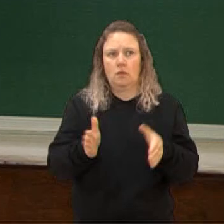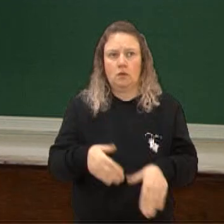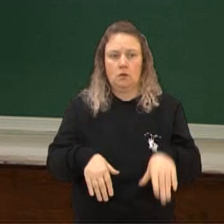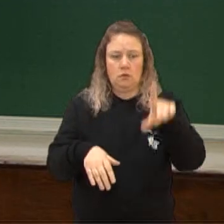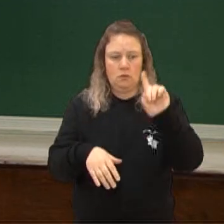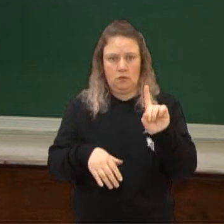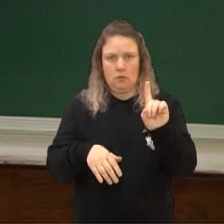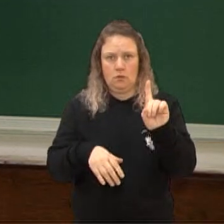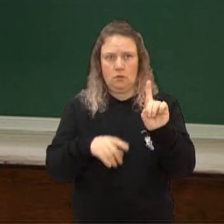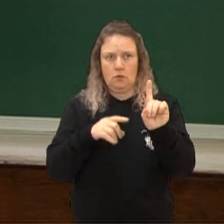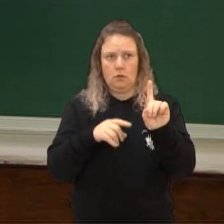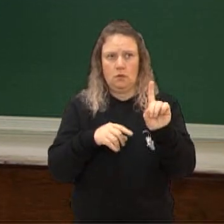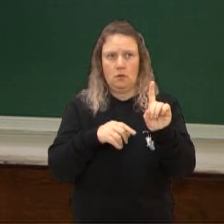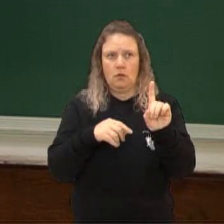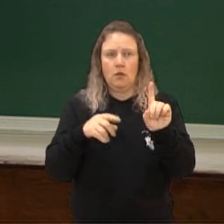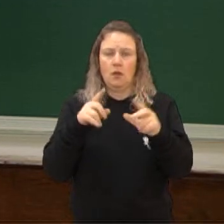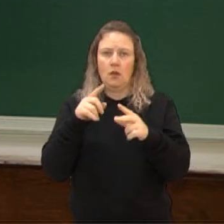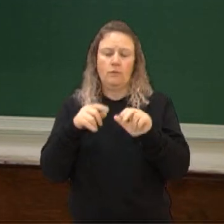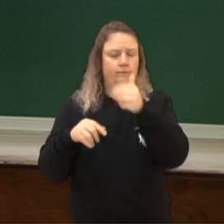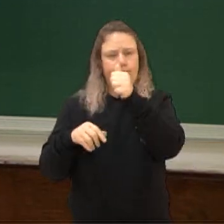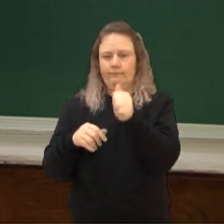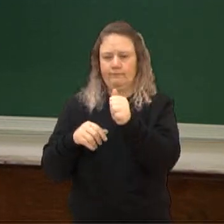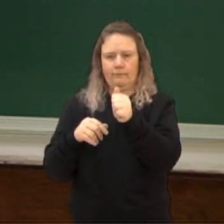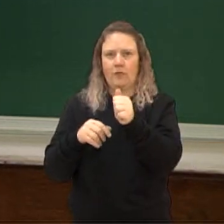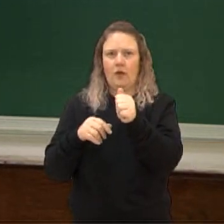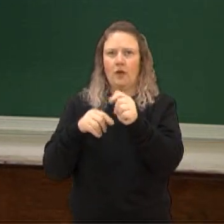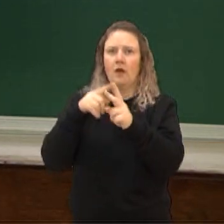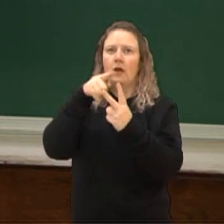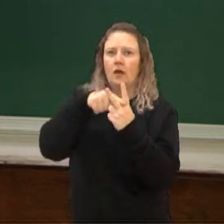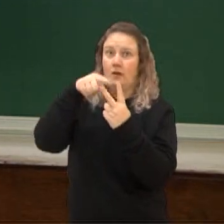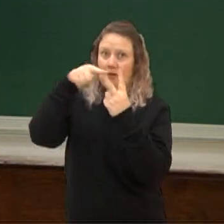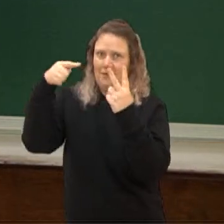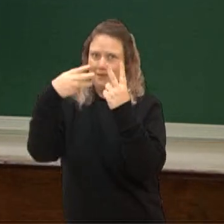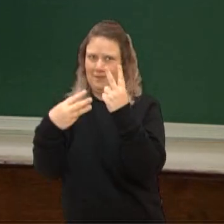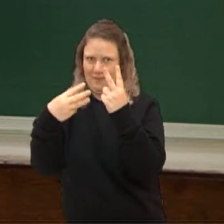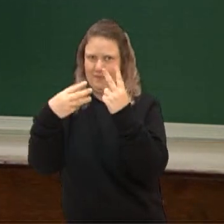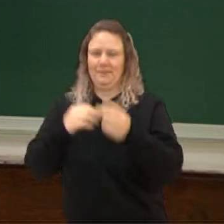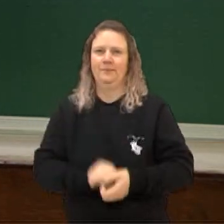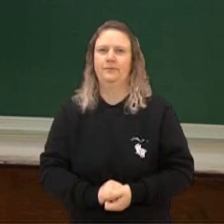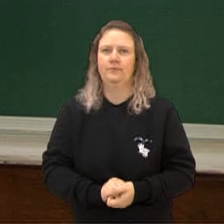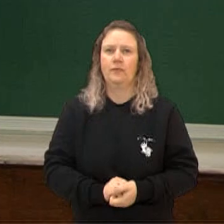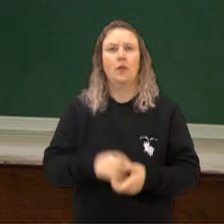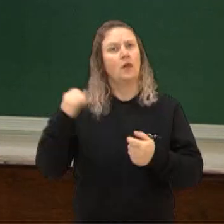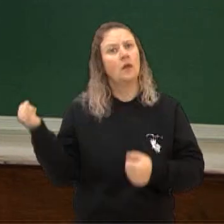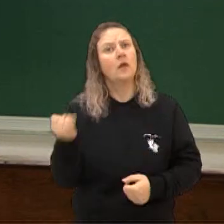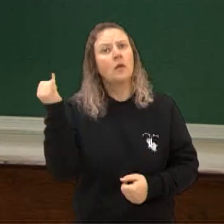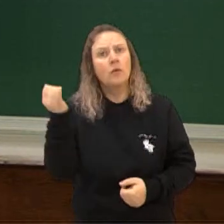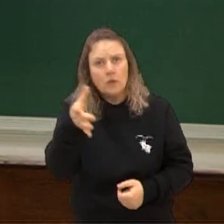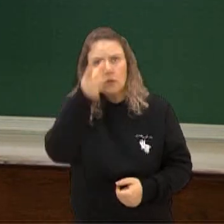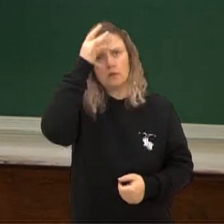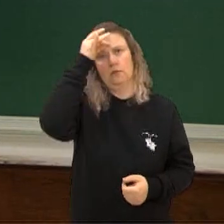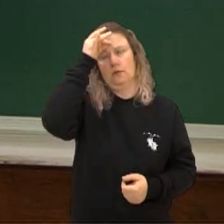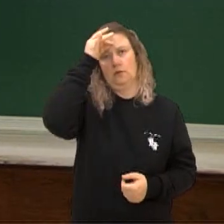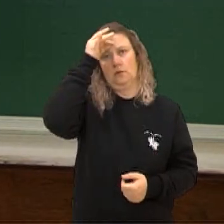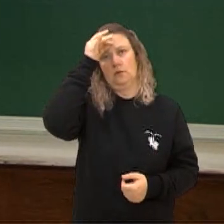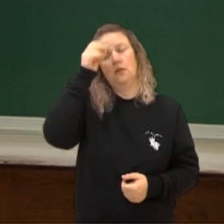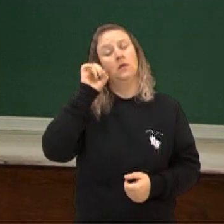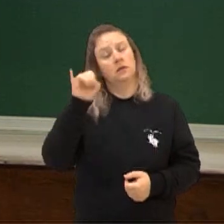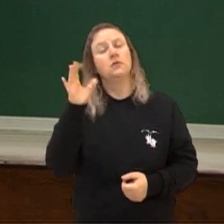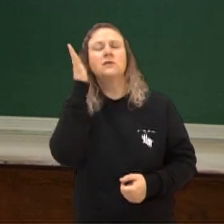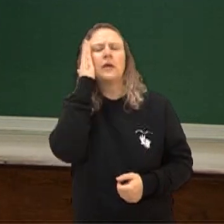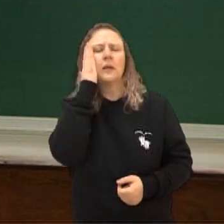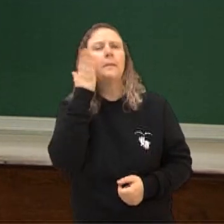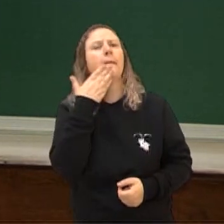de 3. Gente, eu desafio vocês a estar dando uma pesquisada sobre a dedução da fórmula. É importante você gravar, mas se você souber a dedução, é um pouquinho